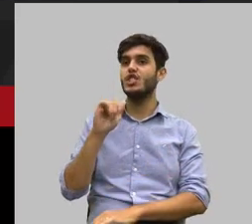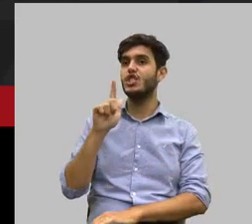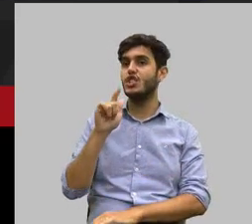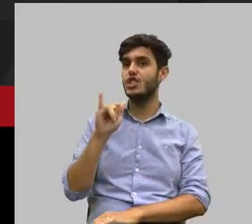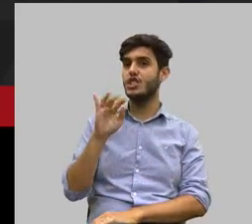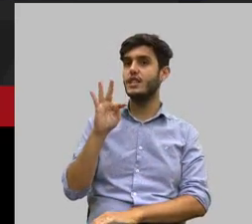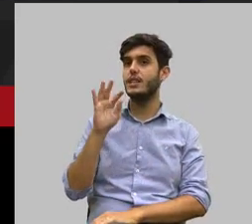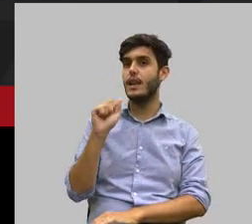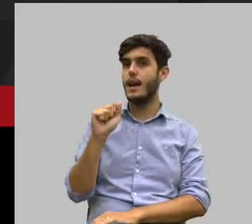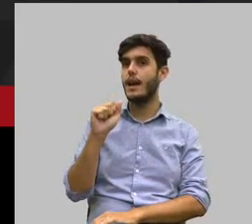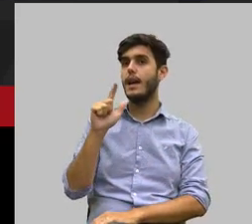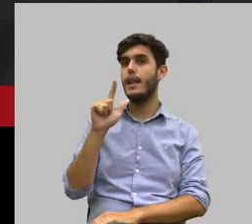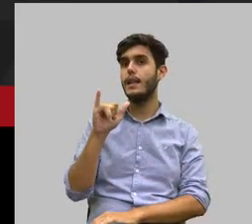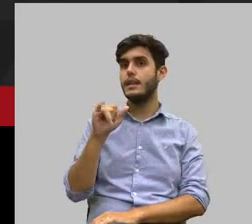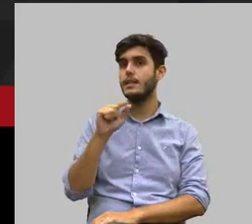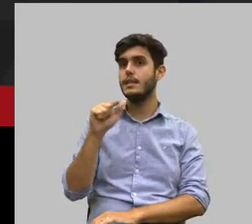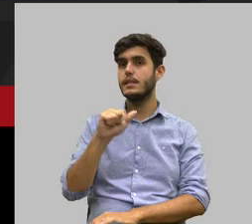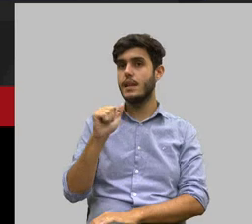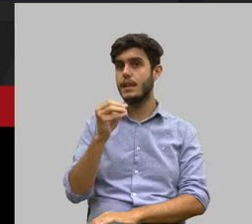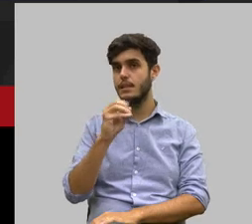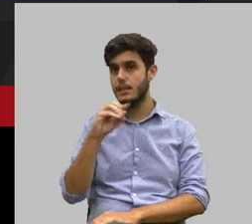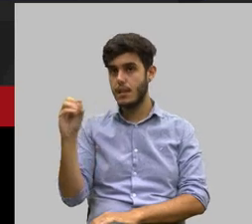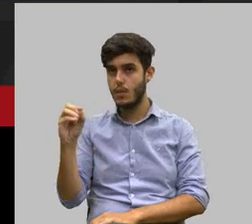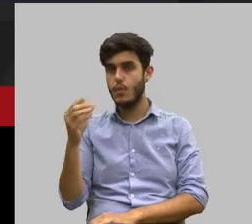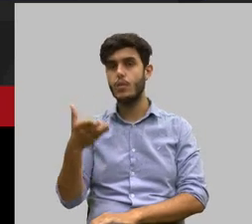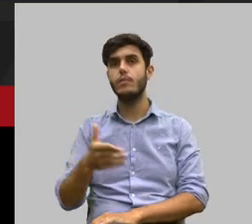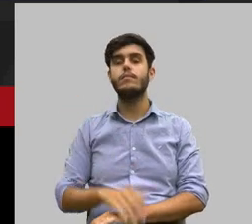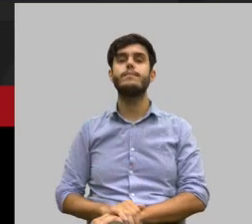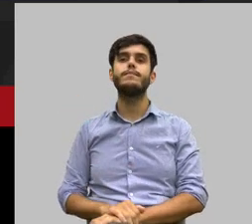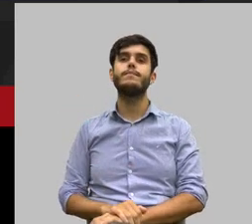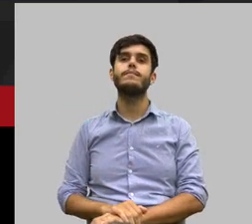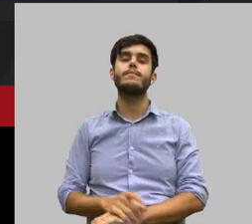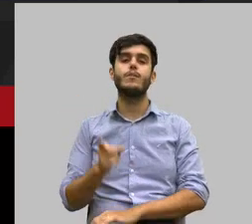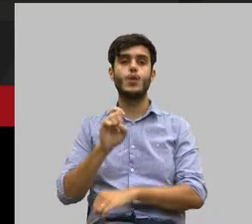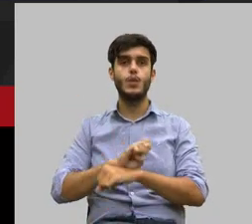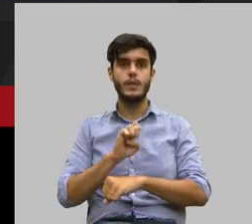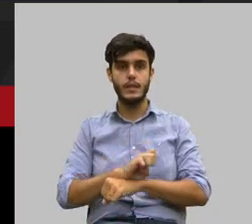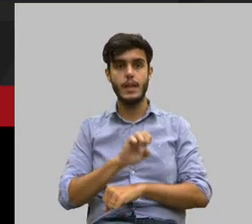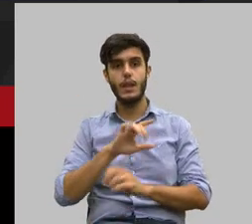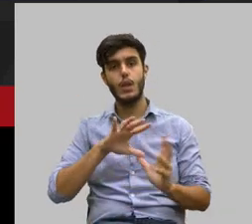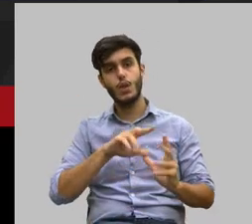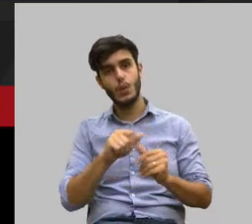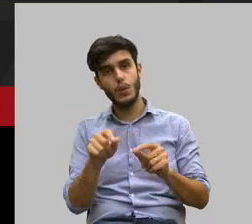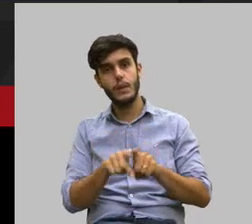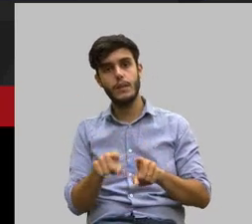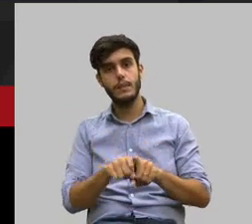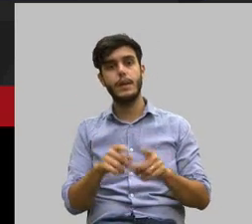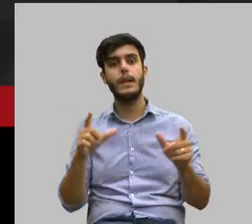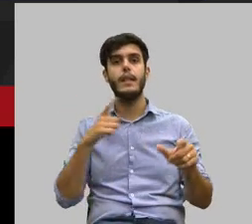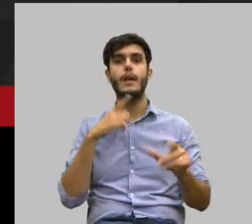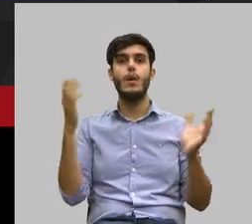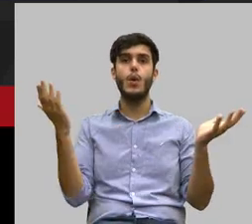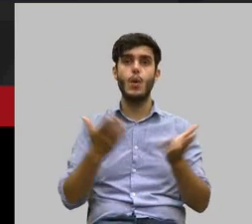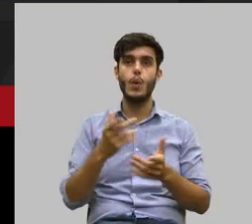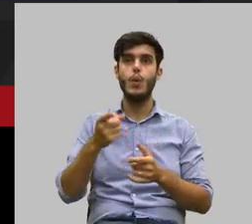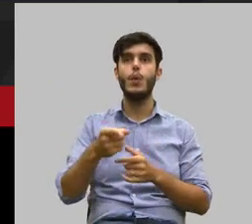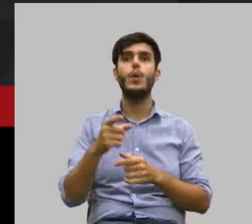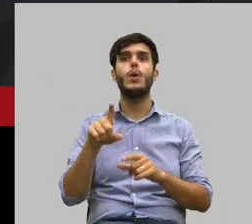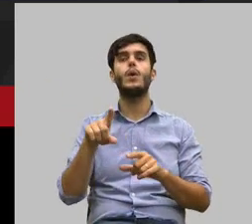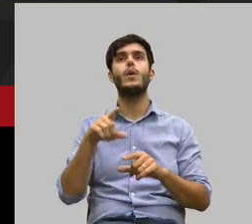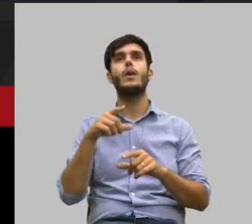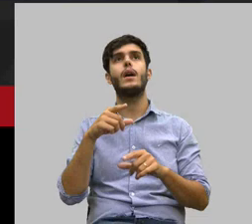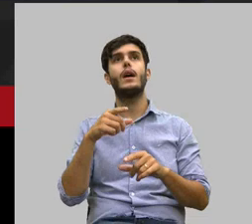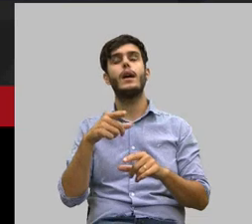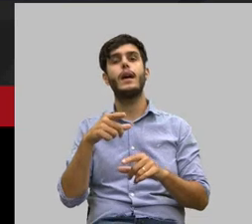acervo eh e né no Todo o estado nós já temos hoje tanto o termo circunstanciado de eletrônico